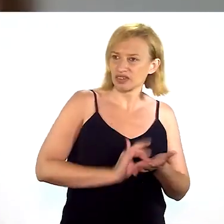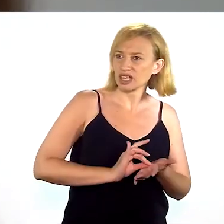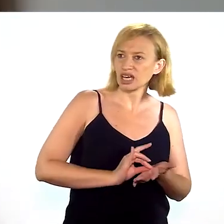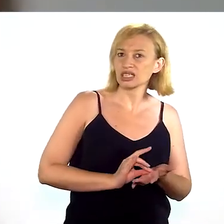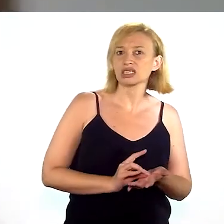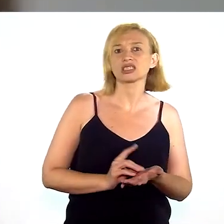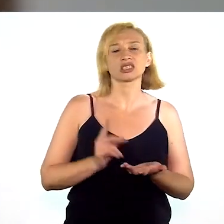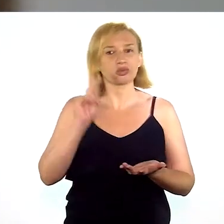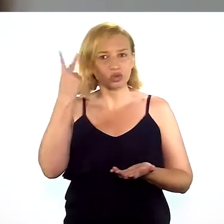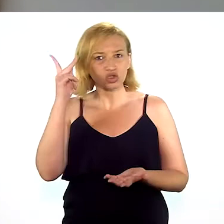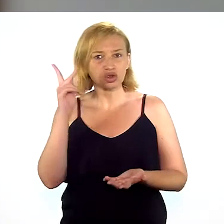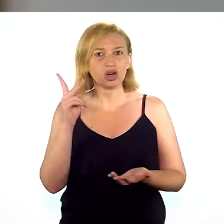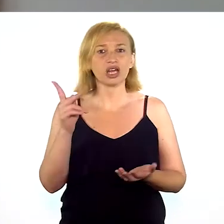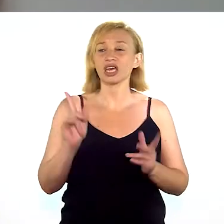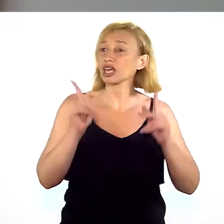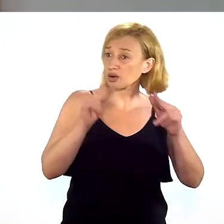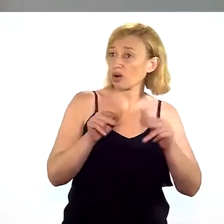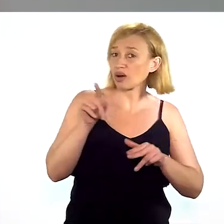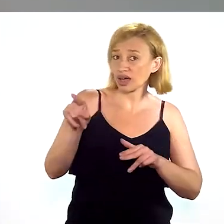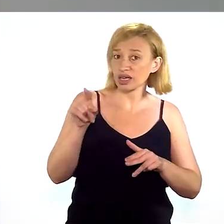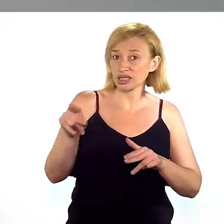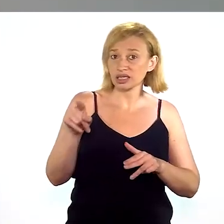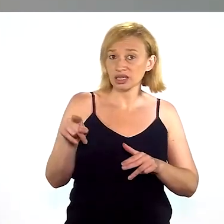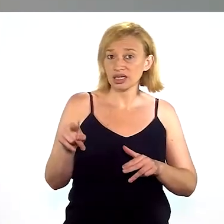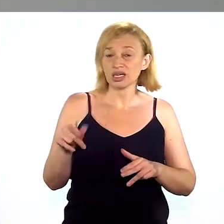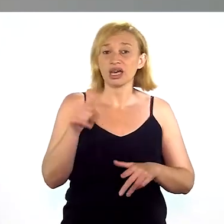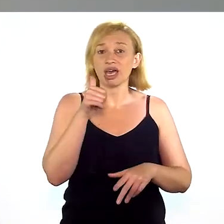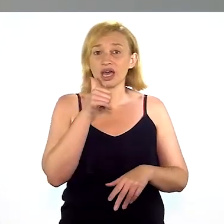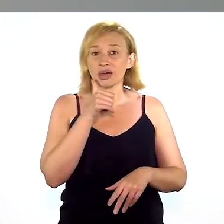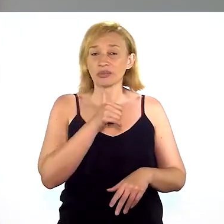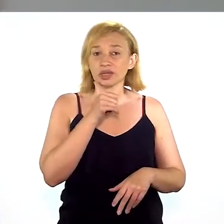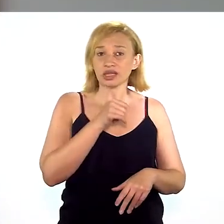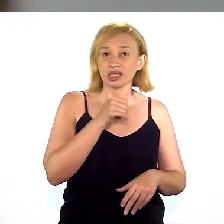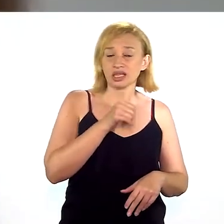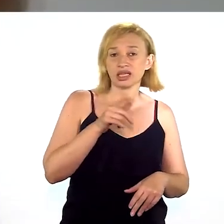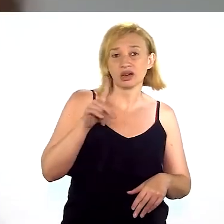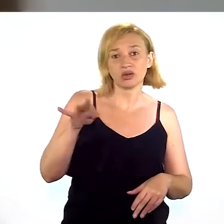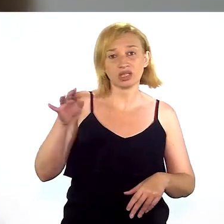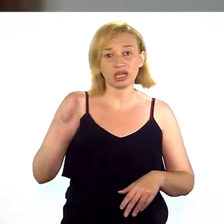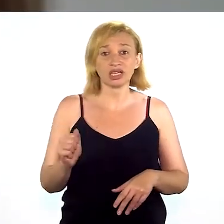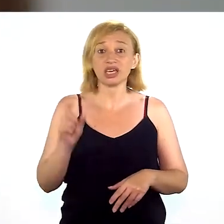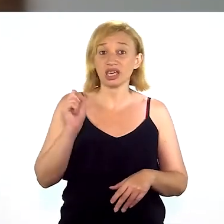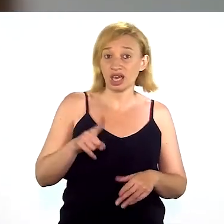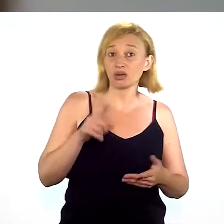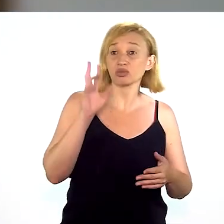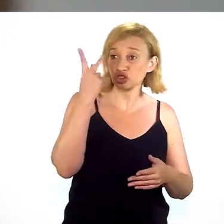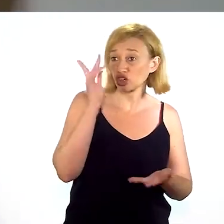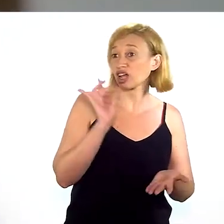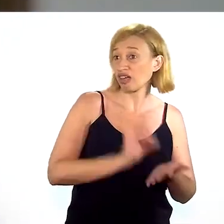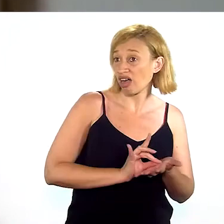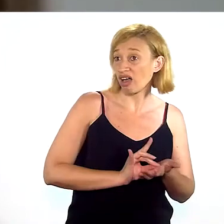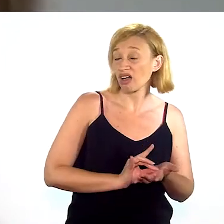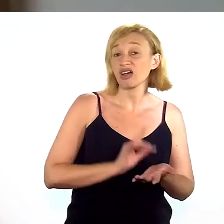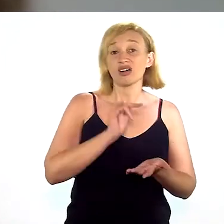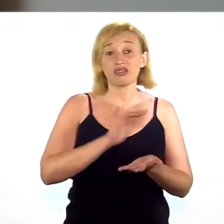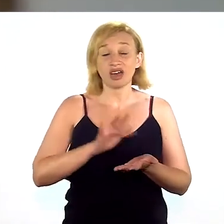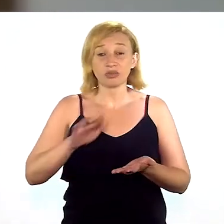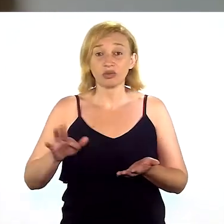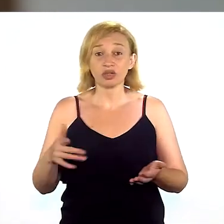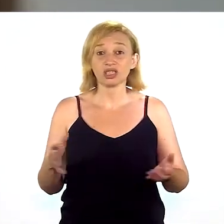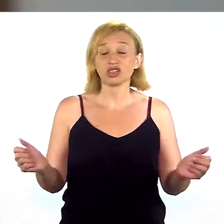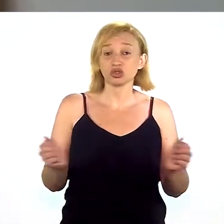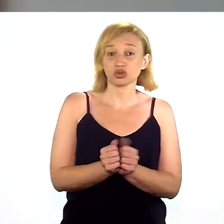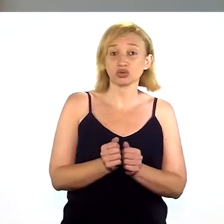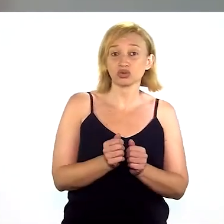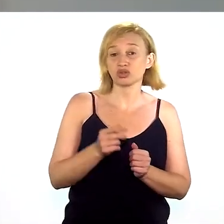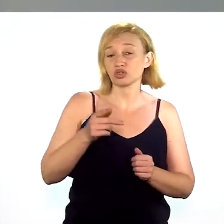gosta mais de um gênero que é de verdade, uma história muito semelhante a essa é A Garota da Montanha, e daí é uma história real. Ela, em